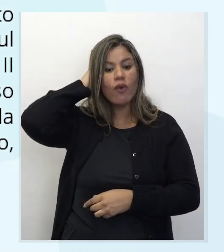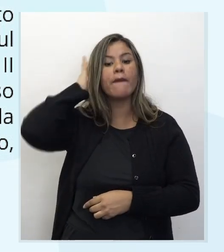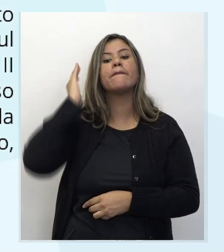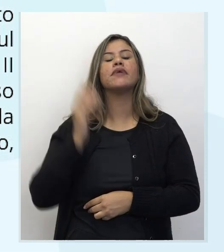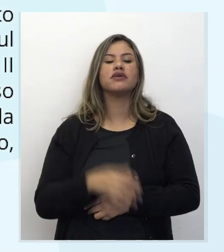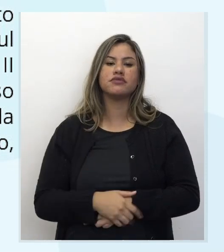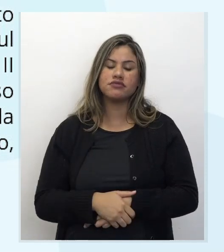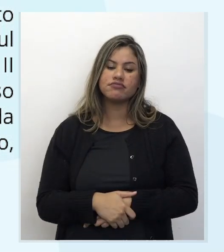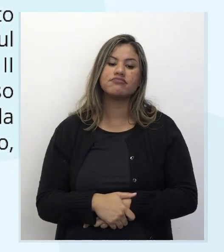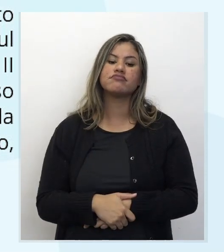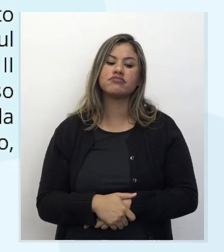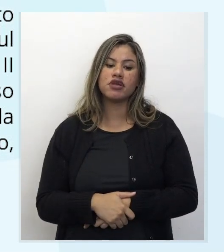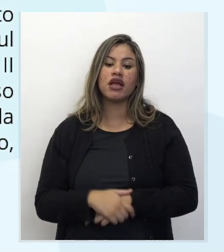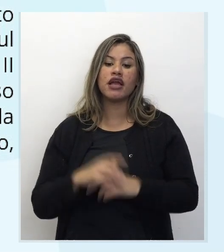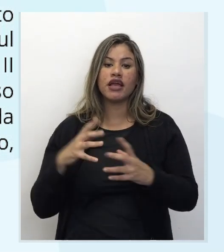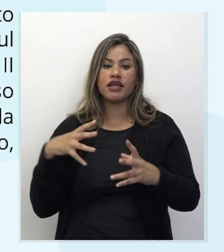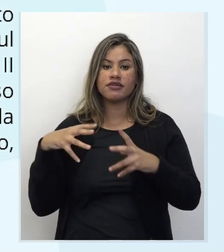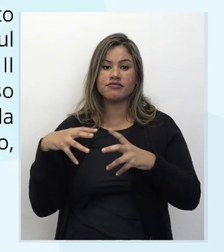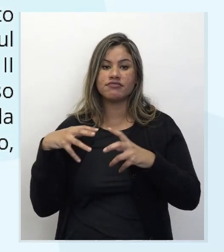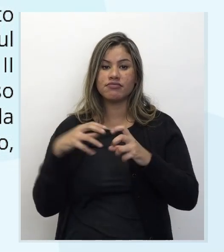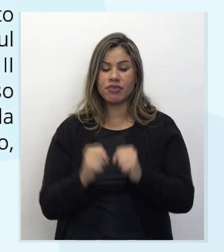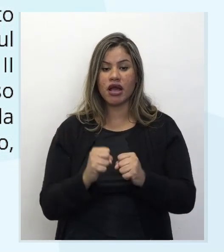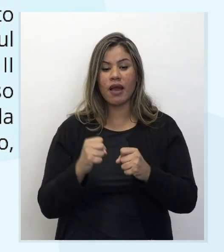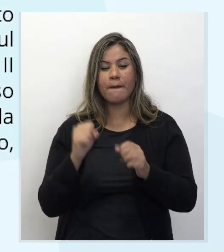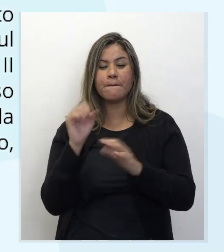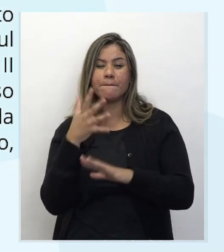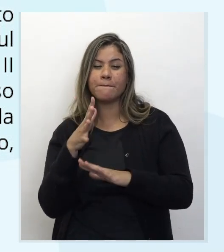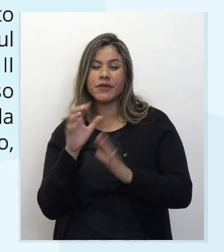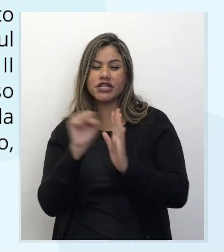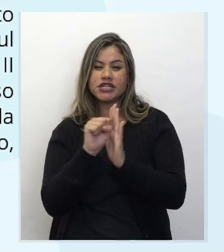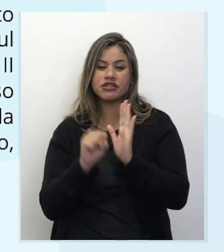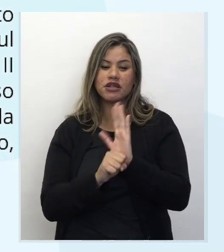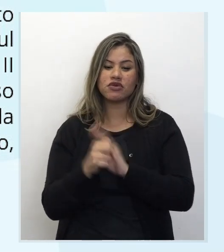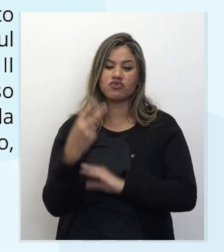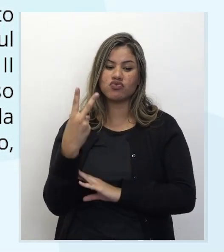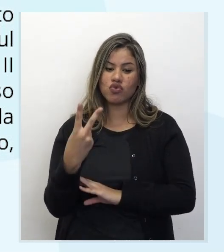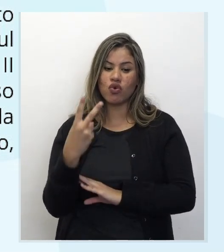cidades helenísticas do sul da Grécia por volta do século II antes